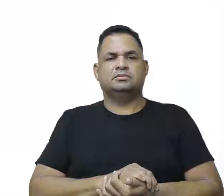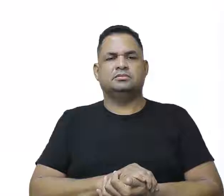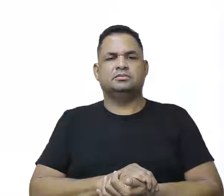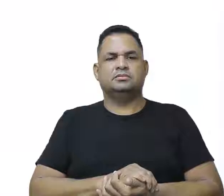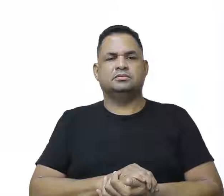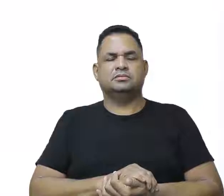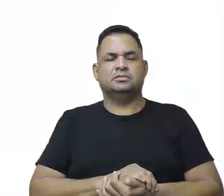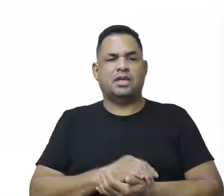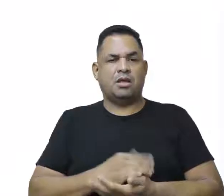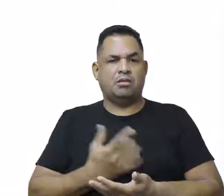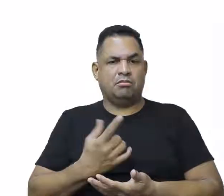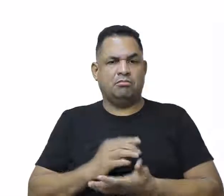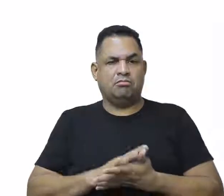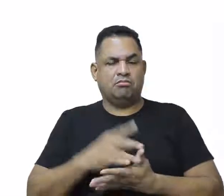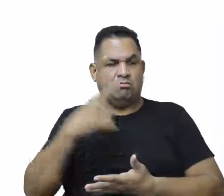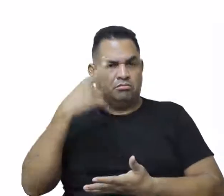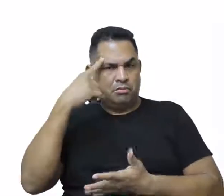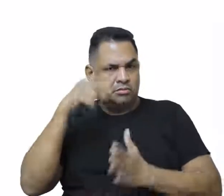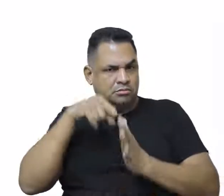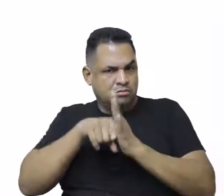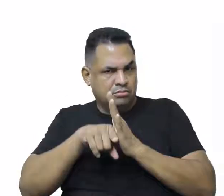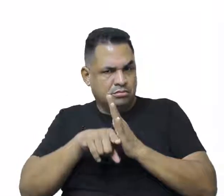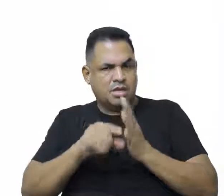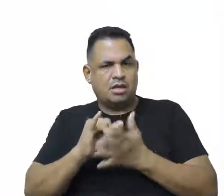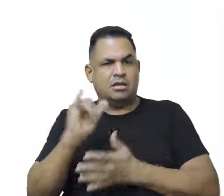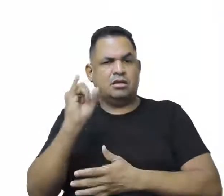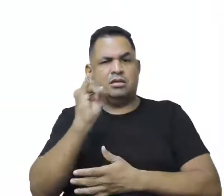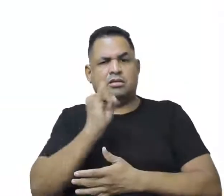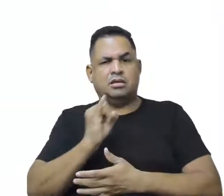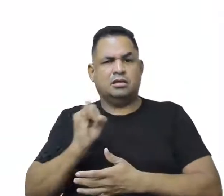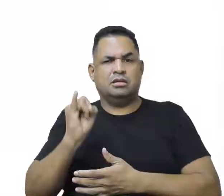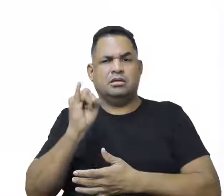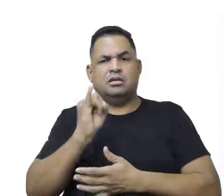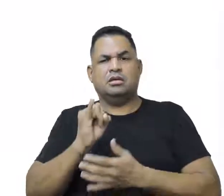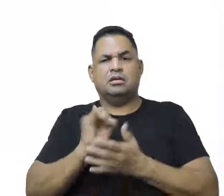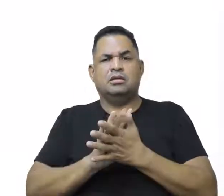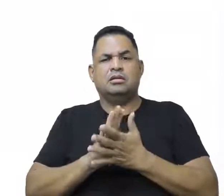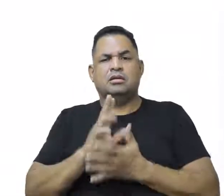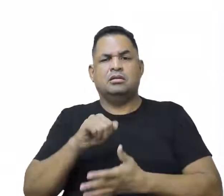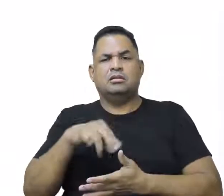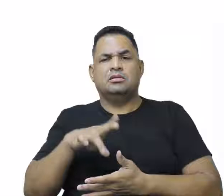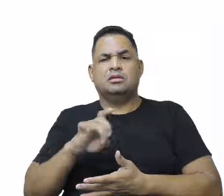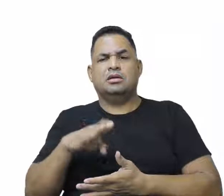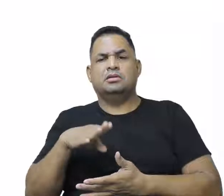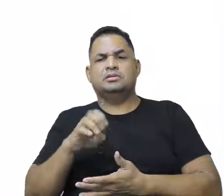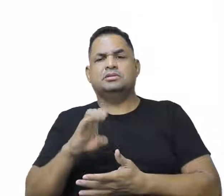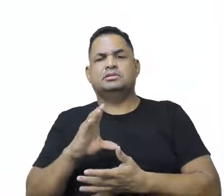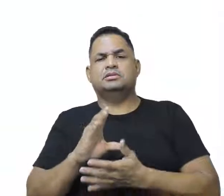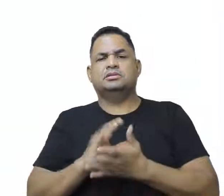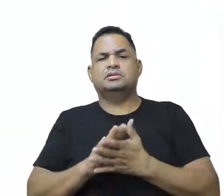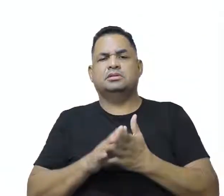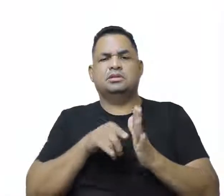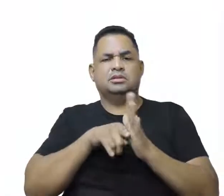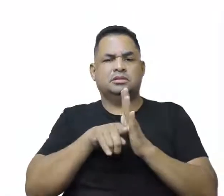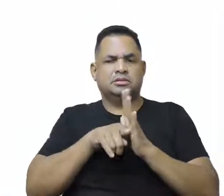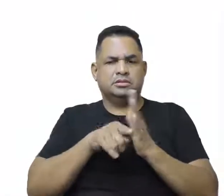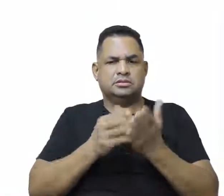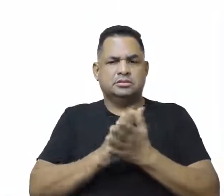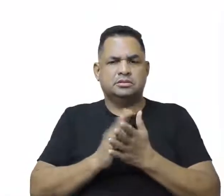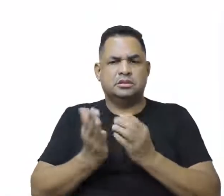O pensador italiano Gramsci analisa essa questão com base no conceito de